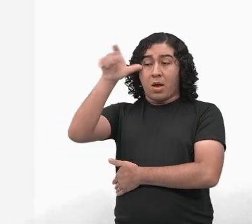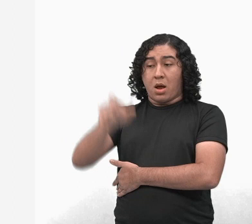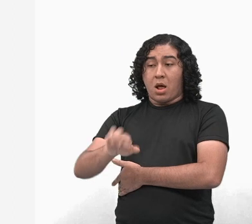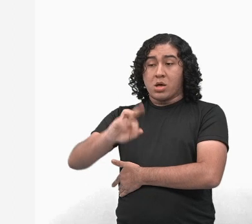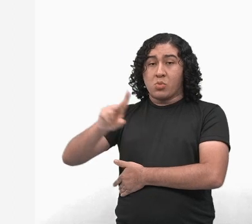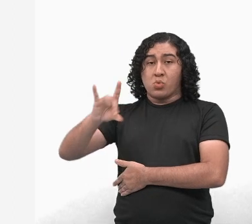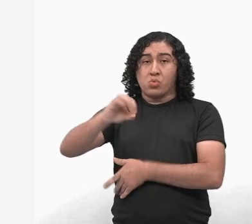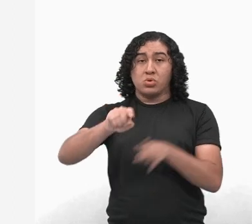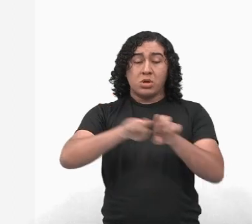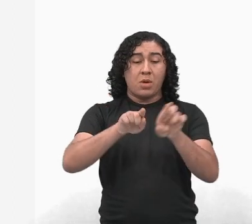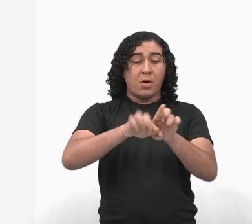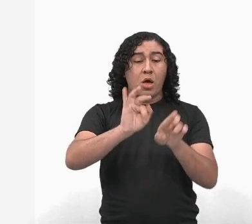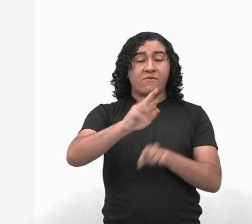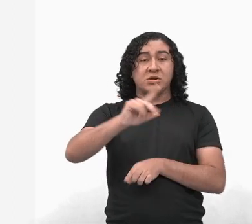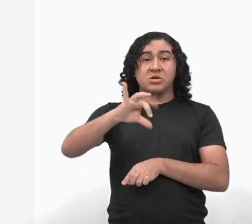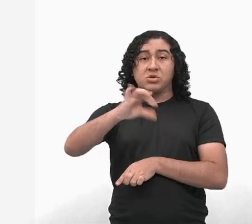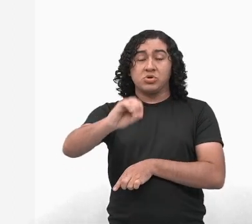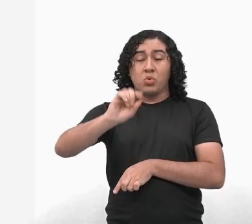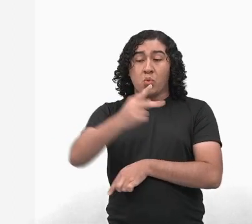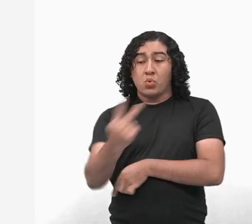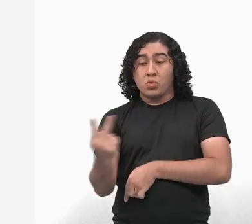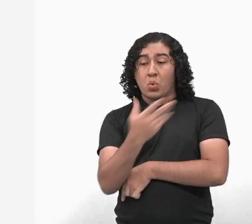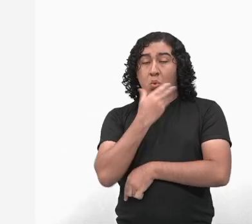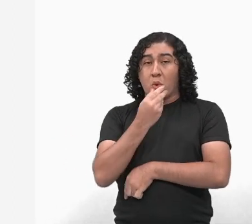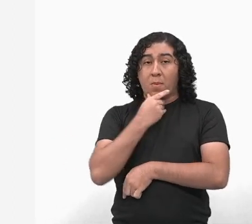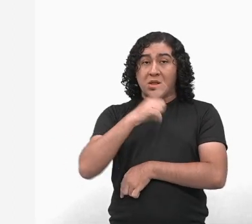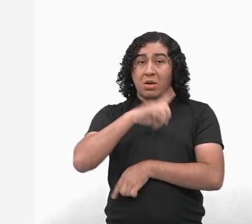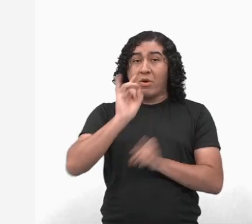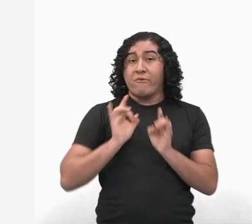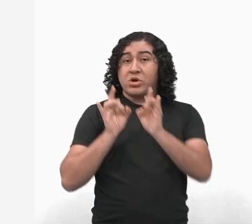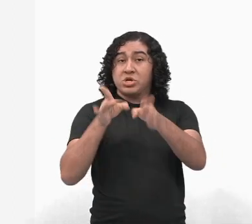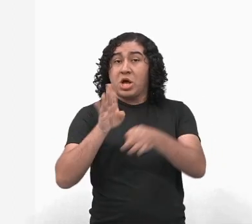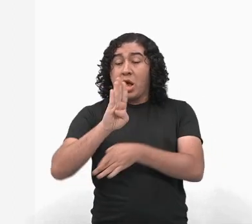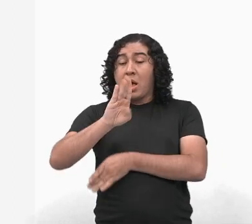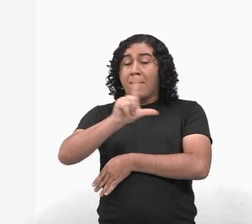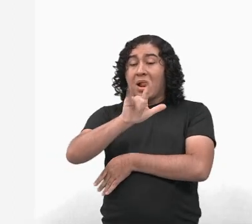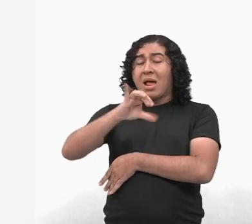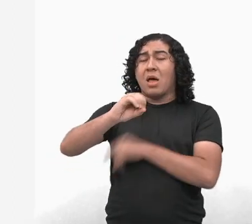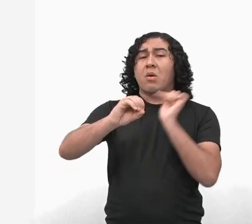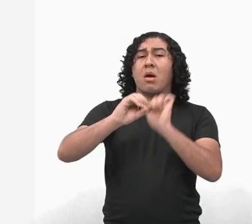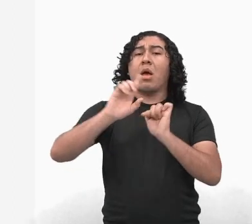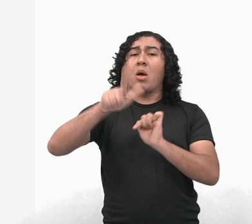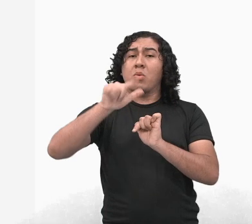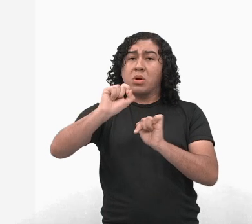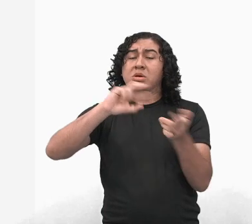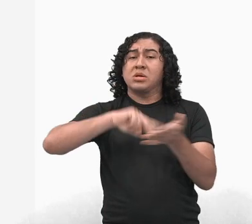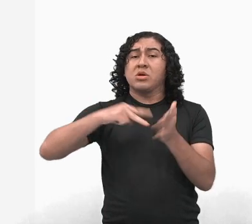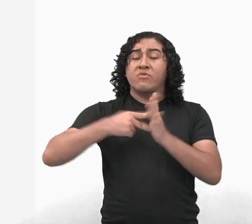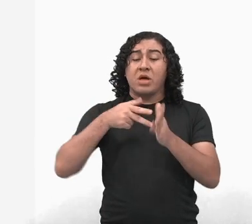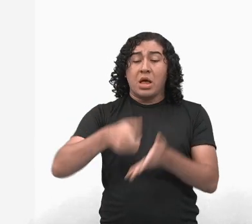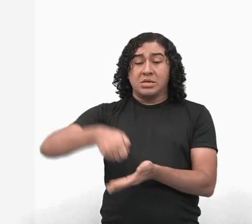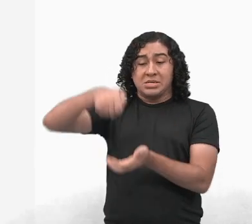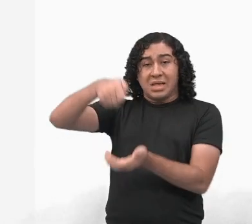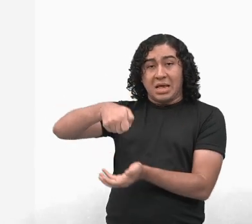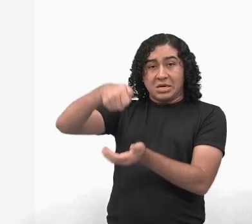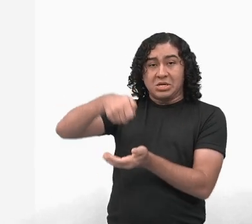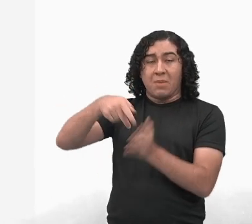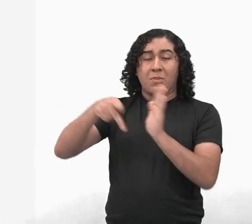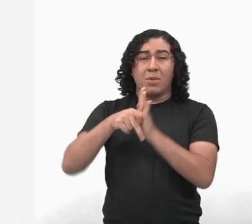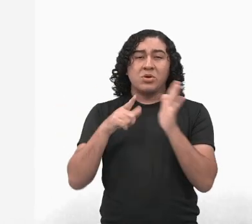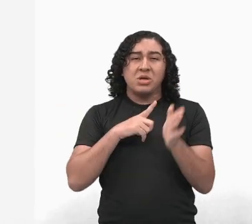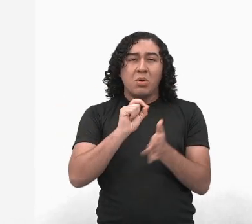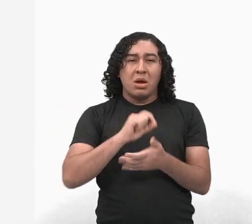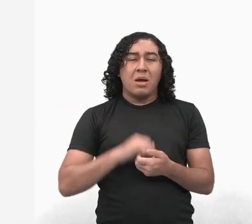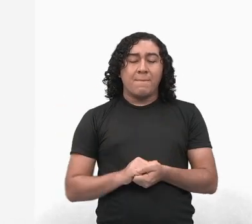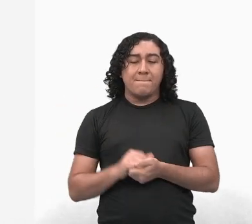Francisco dos Anjos, eram vendedores de balaio, que nada mais é do que aquelas cestas confeccionadas ali por palhas, que aqui na